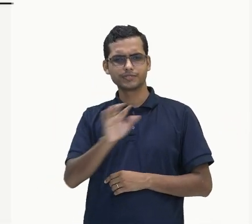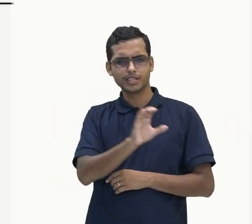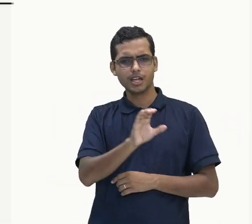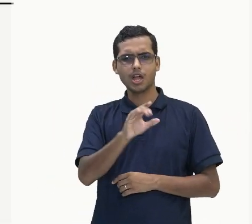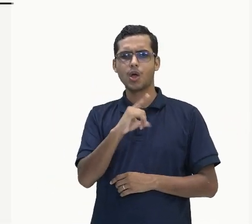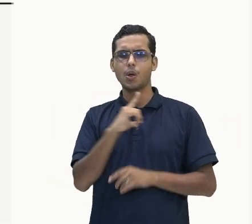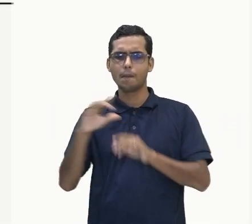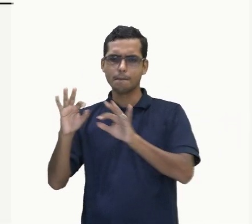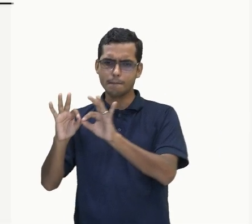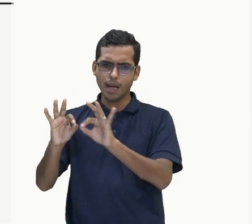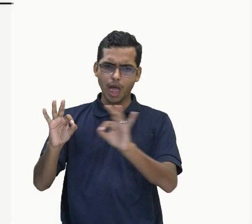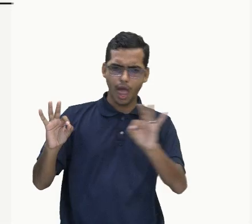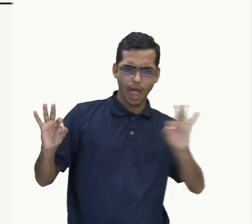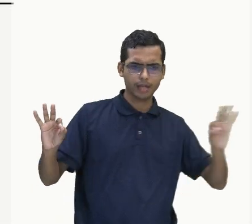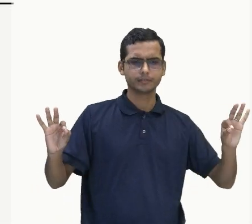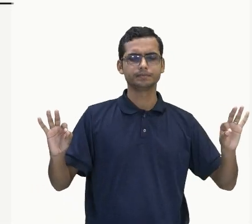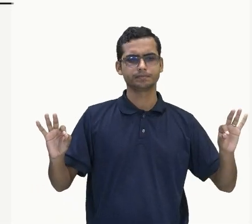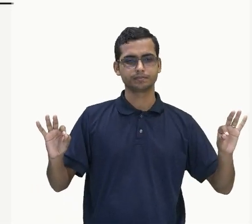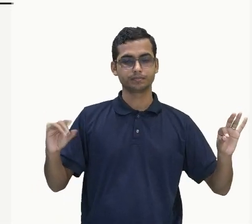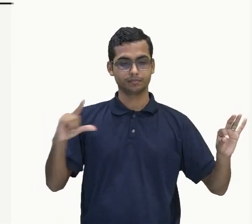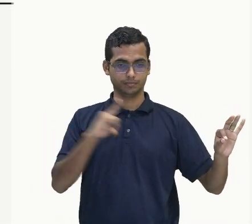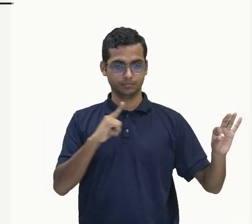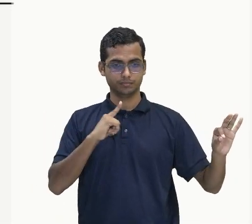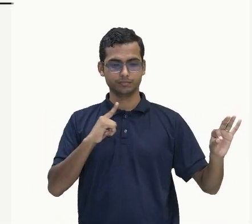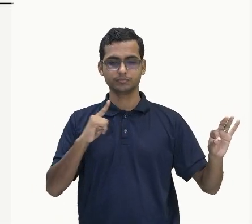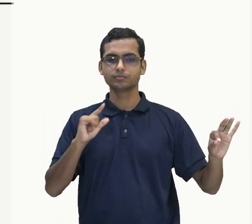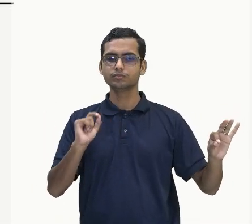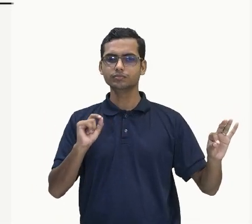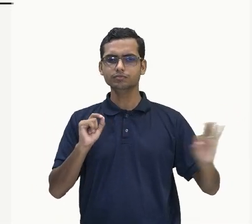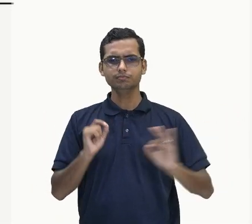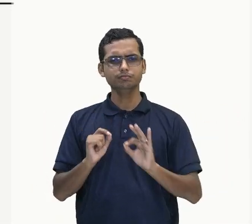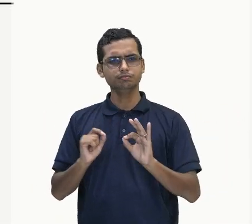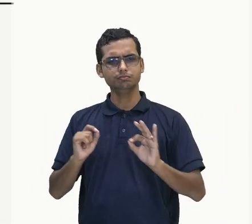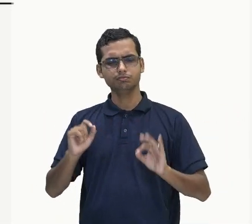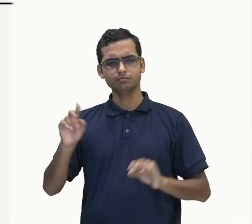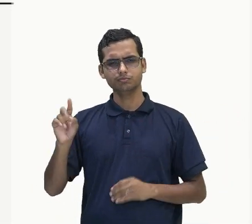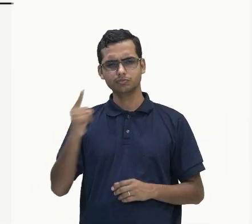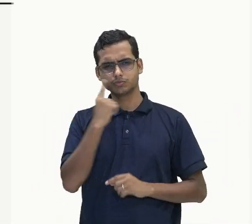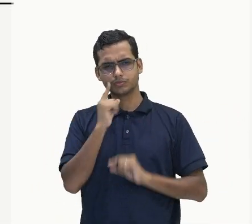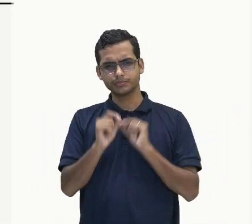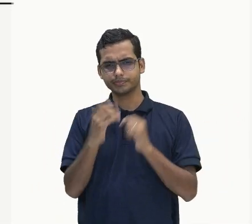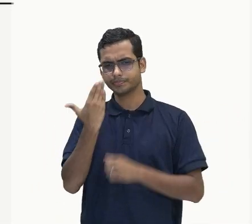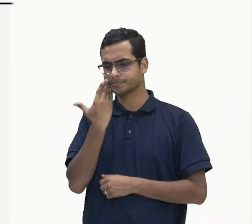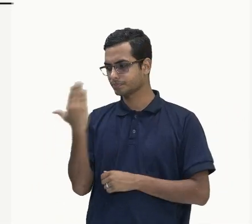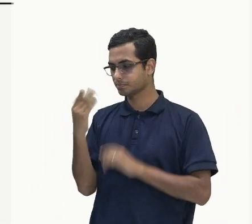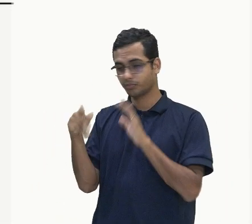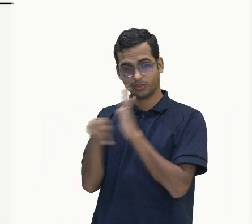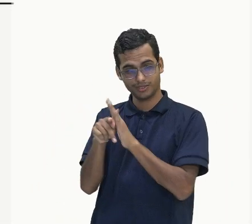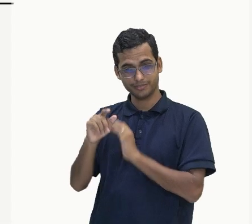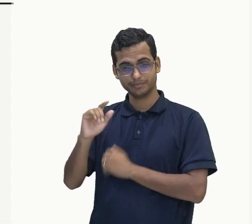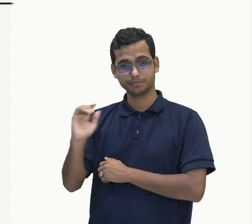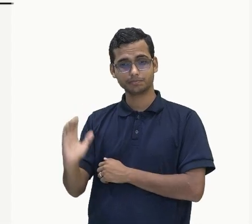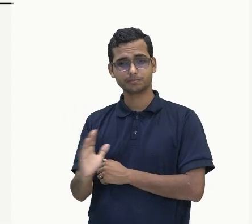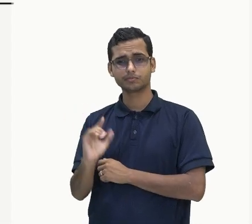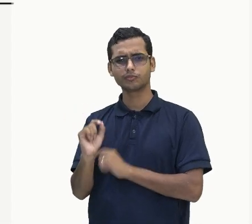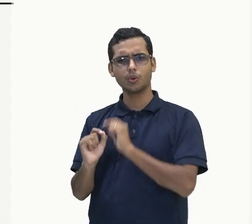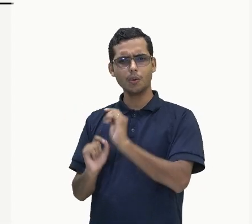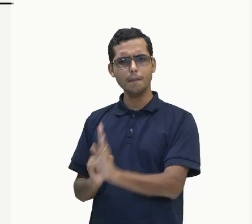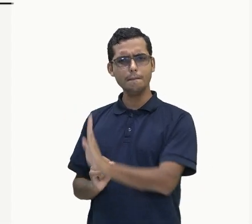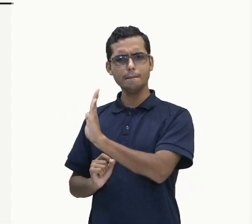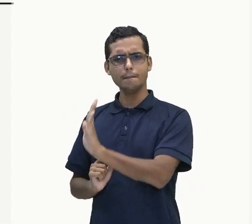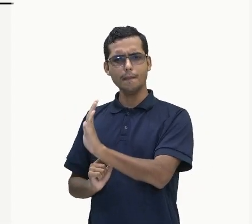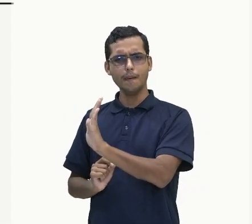com o mesmo ângulo. Olha só aqui na imagem. O raio incidente ele está aqui, ó, chegando no vértice, e o raio